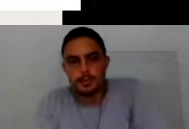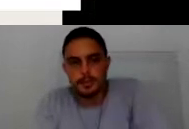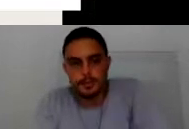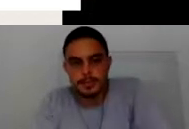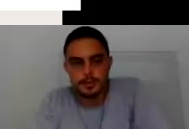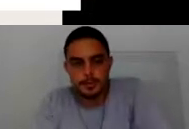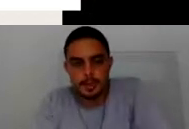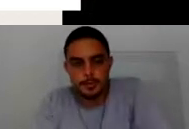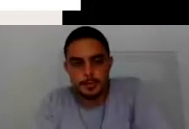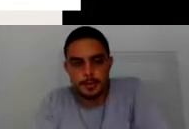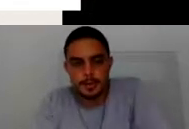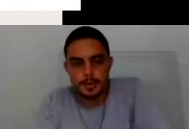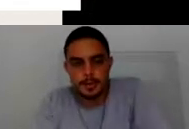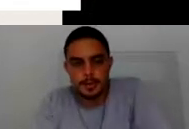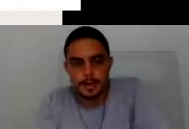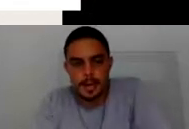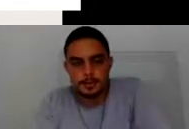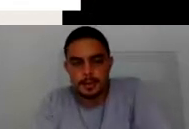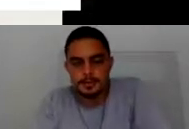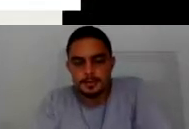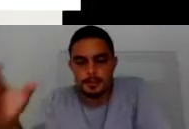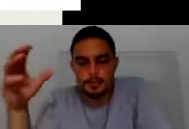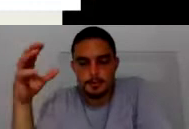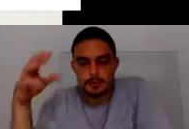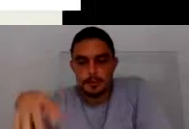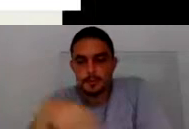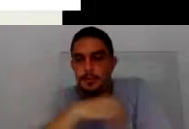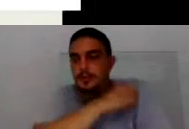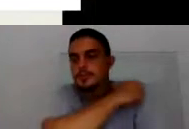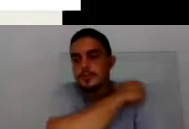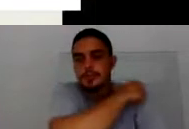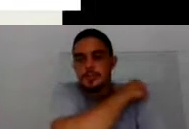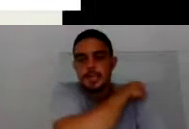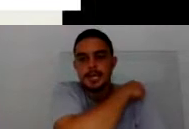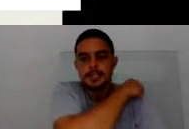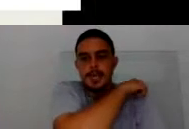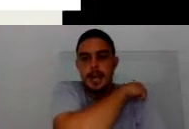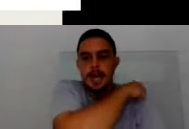com o tempo, passando o tempo, a água estava infiltrando com